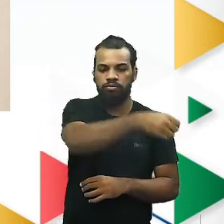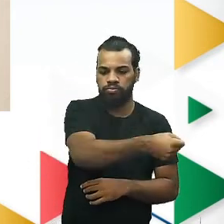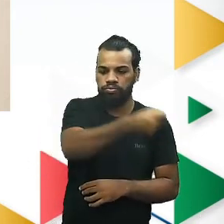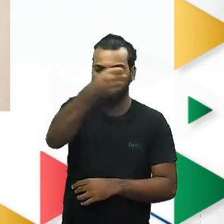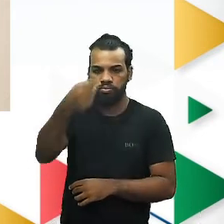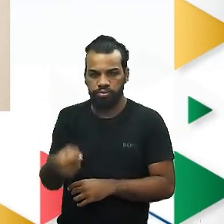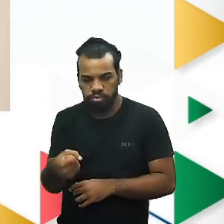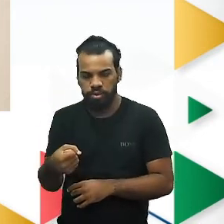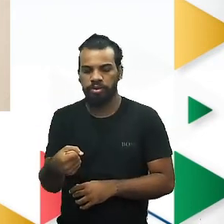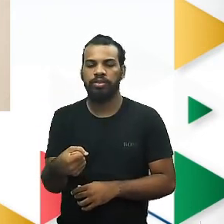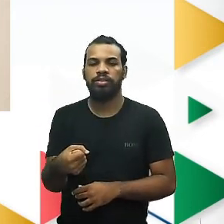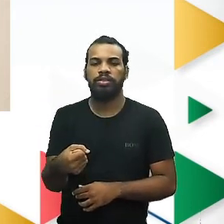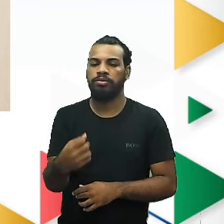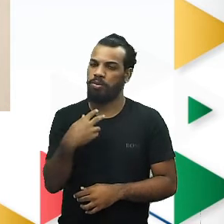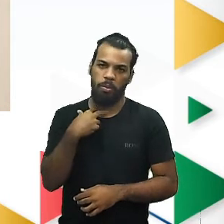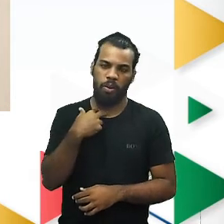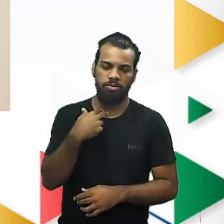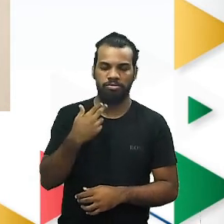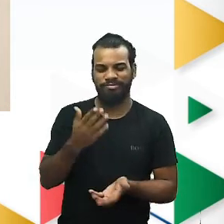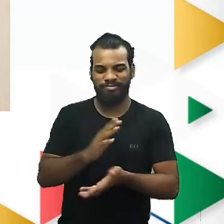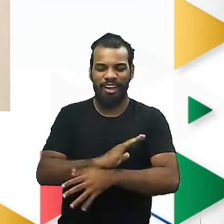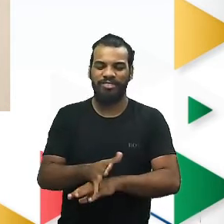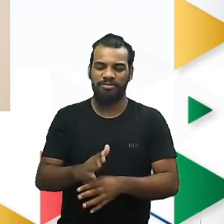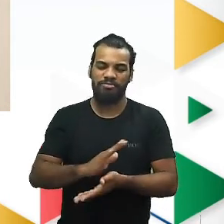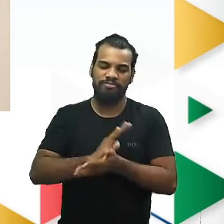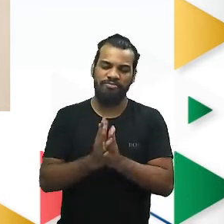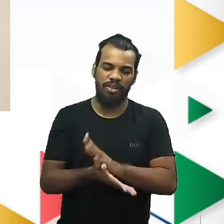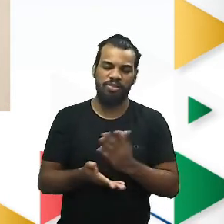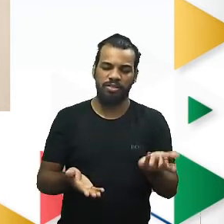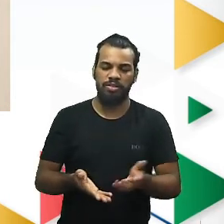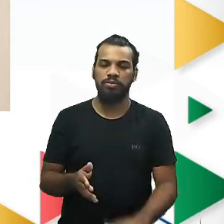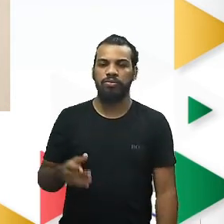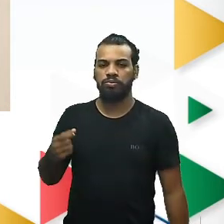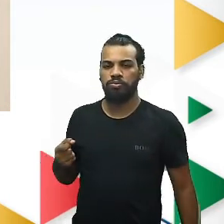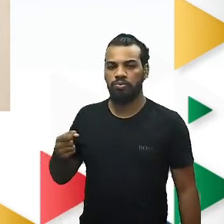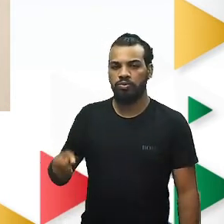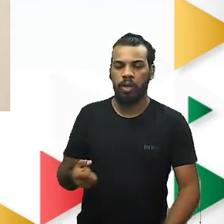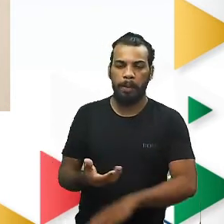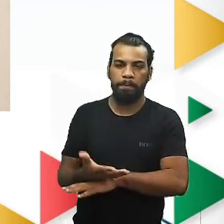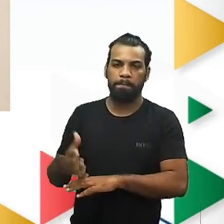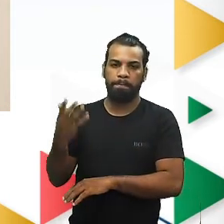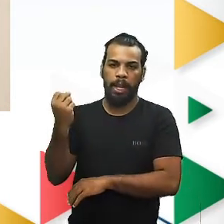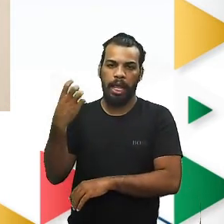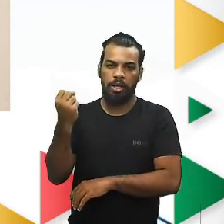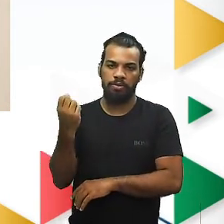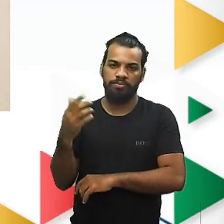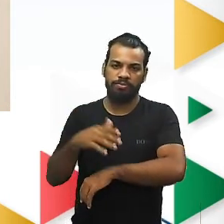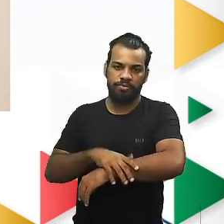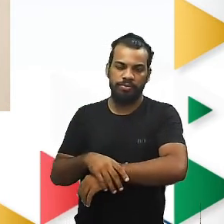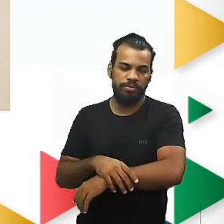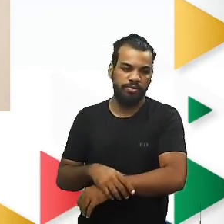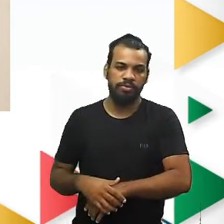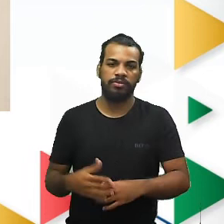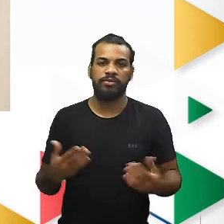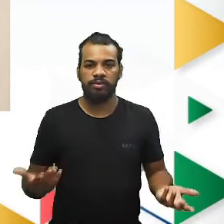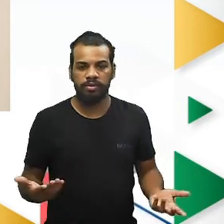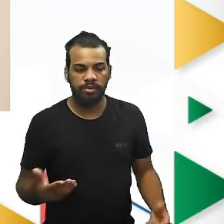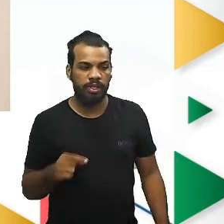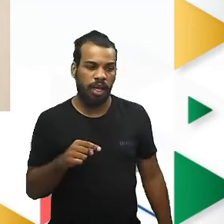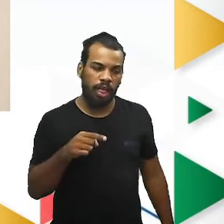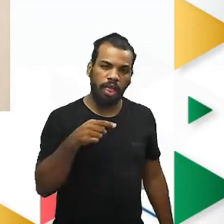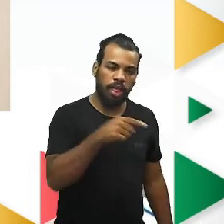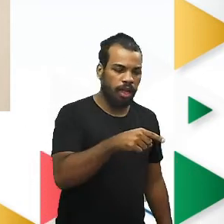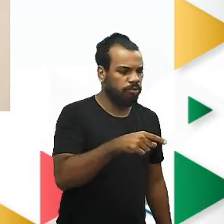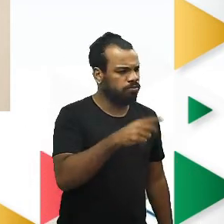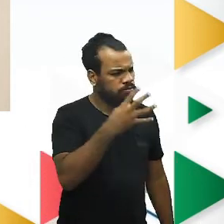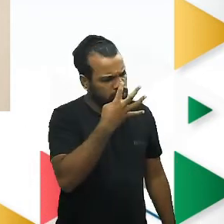atores brancos que faziam teatro, né? Então, assim, até para fazer personagens negros, então eram atores